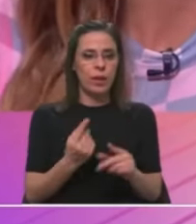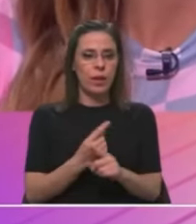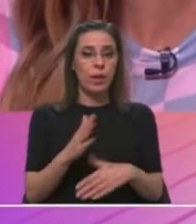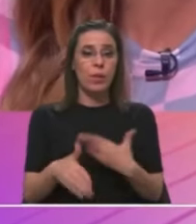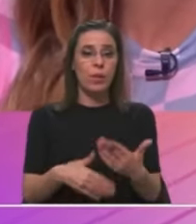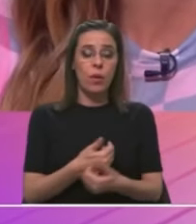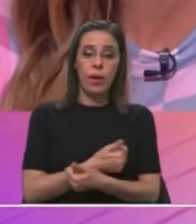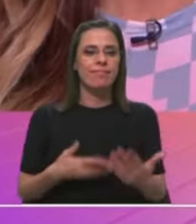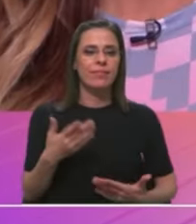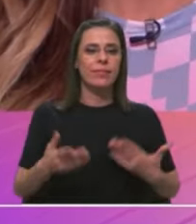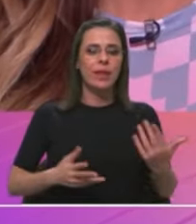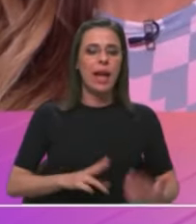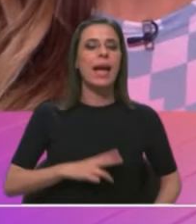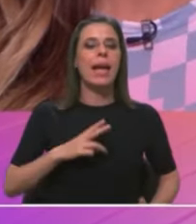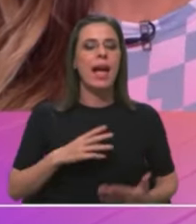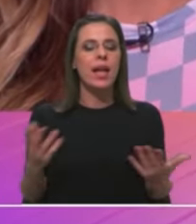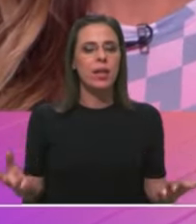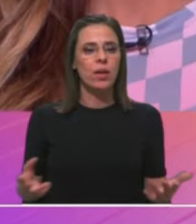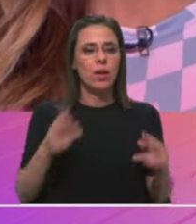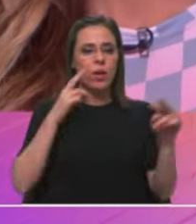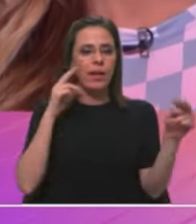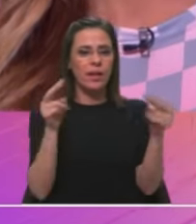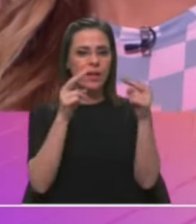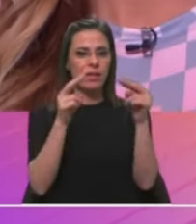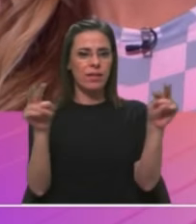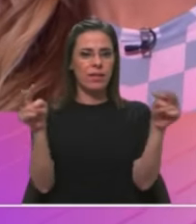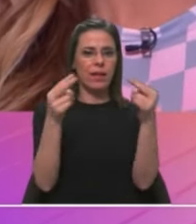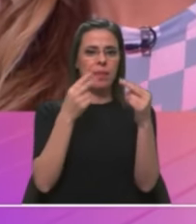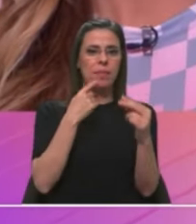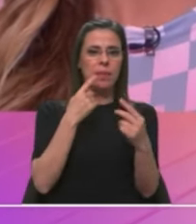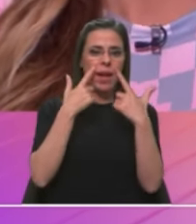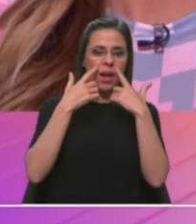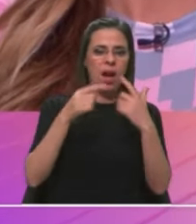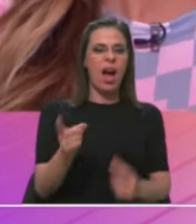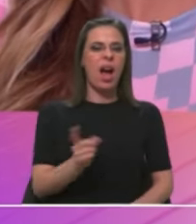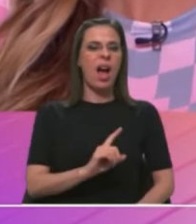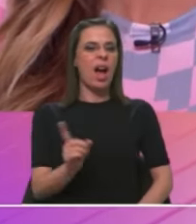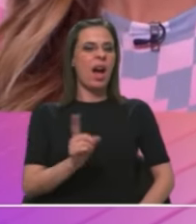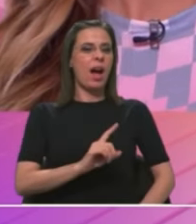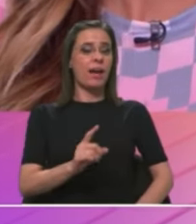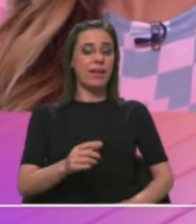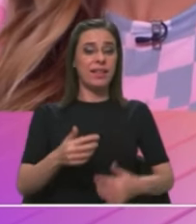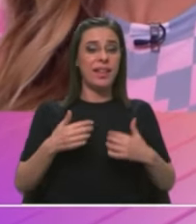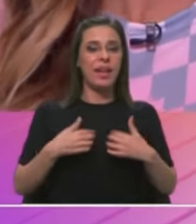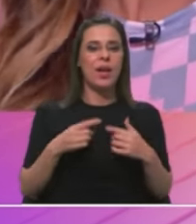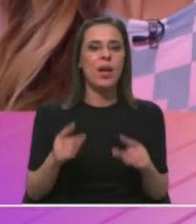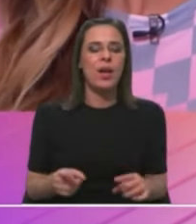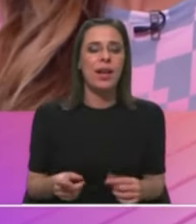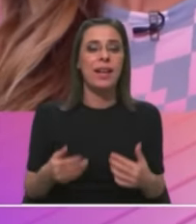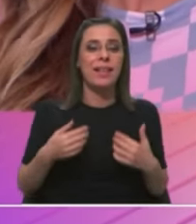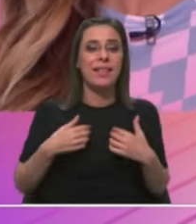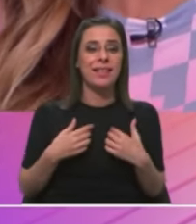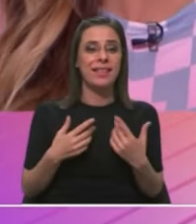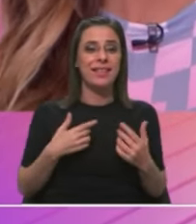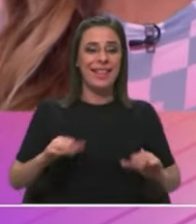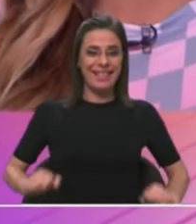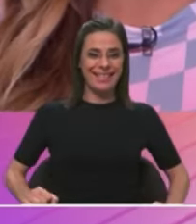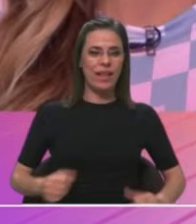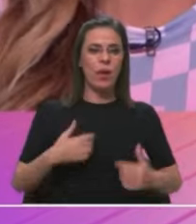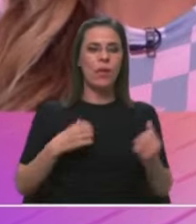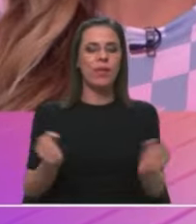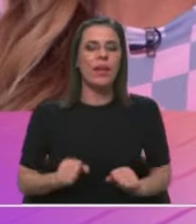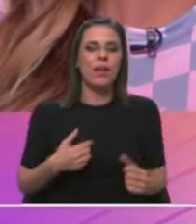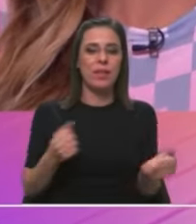corra muito bem quando quando se viram e percebe-se na ai não era nada diso agora que cadir porque eu